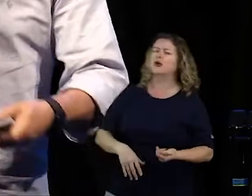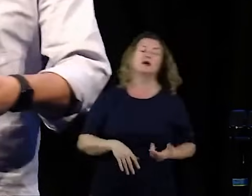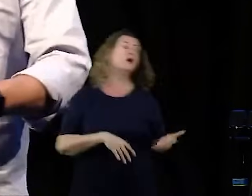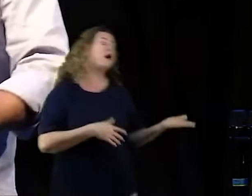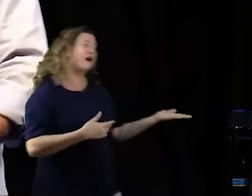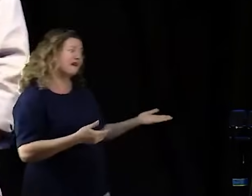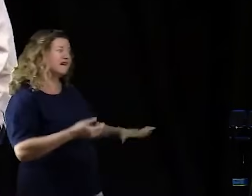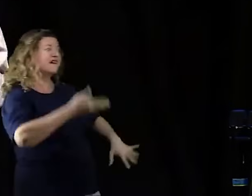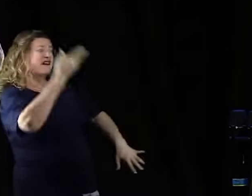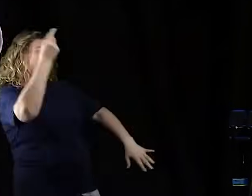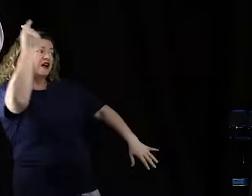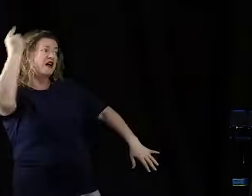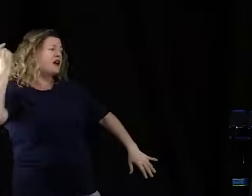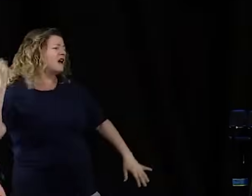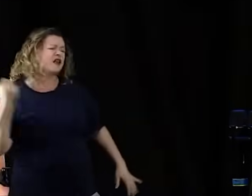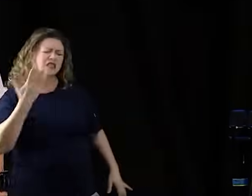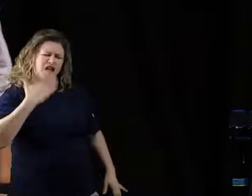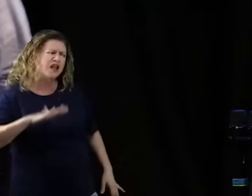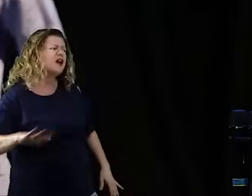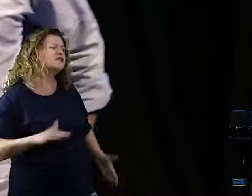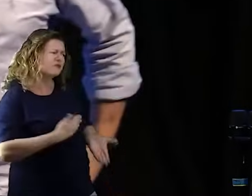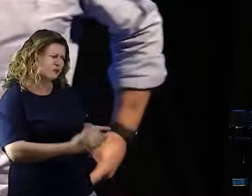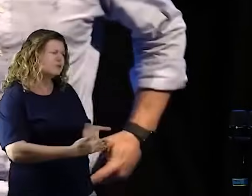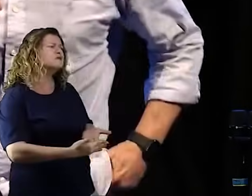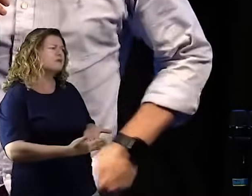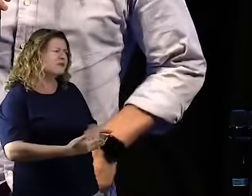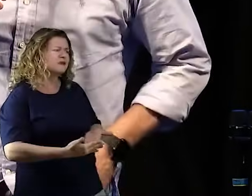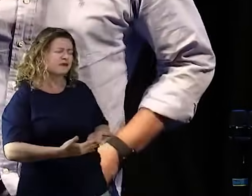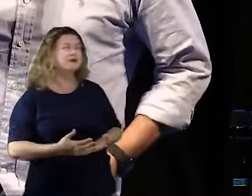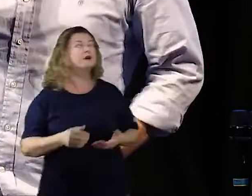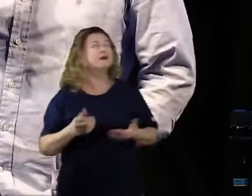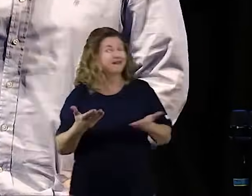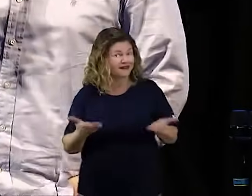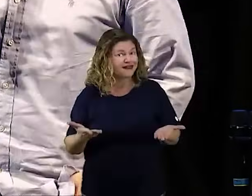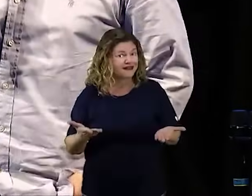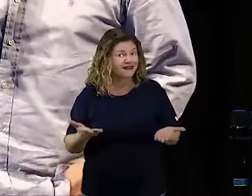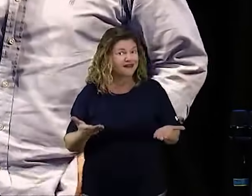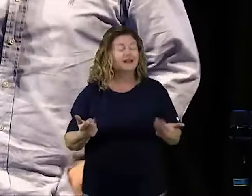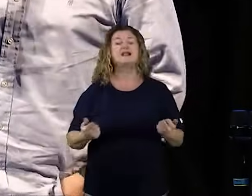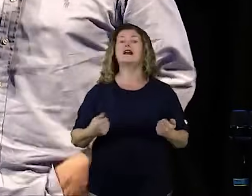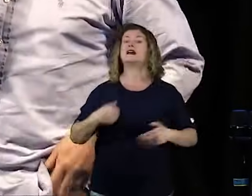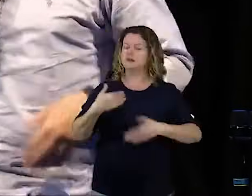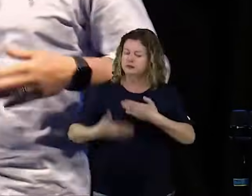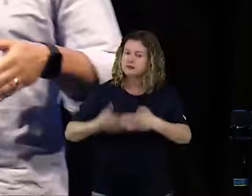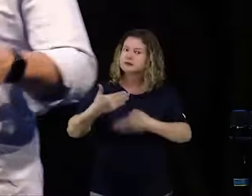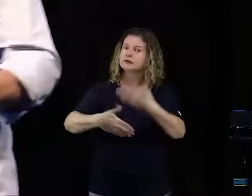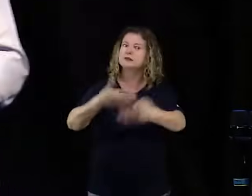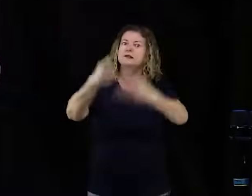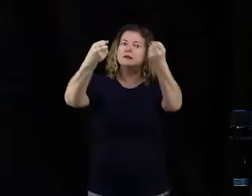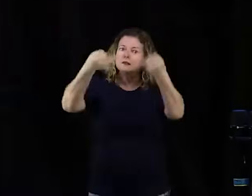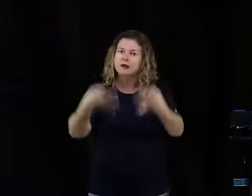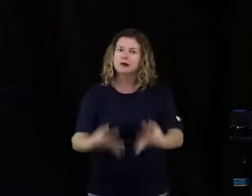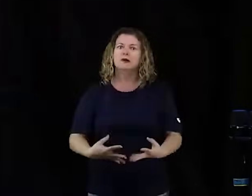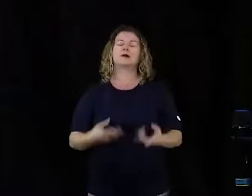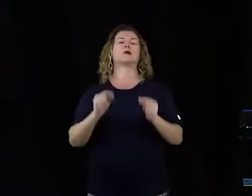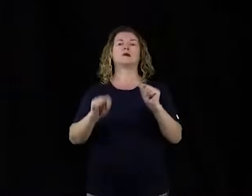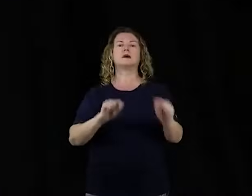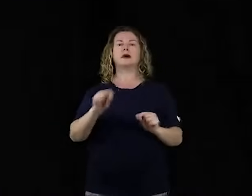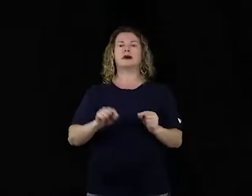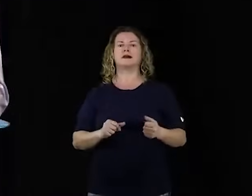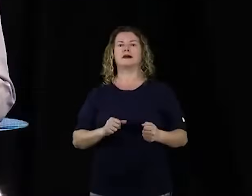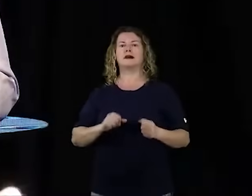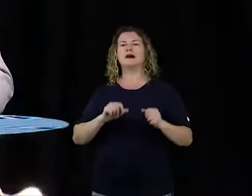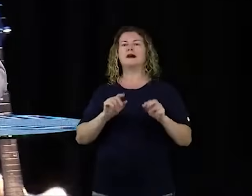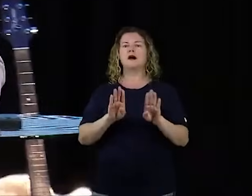sua infância e aqui a gente continua falando sobre portas que são abertas